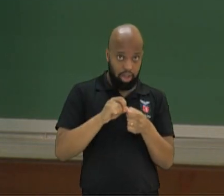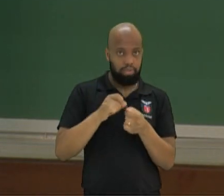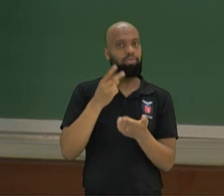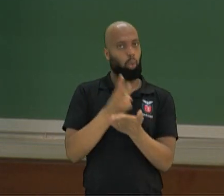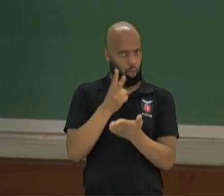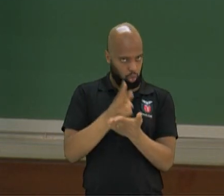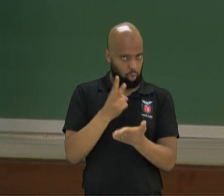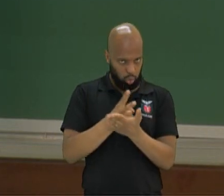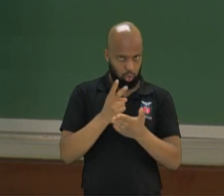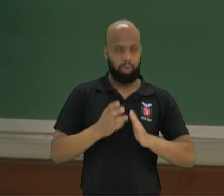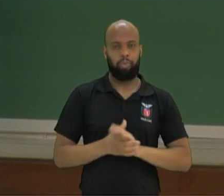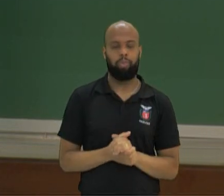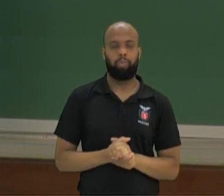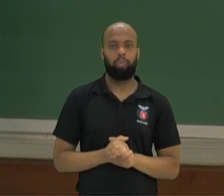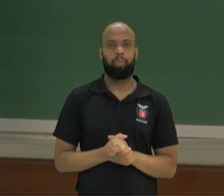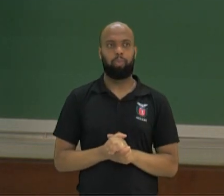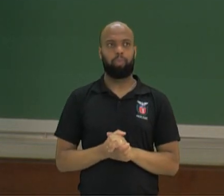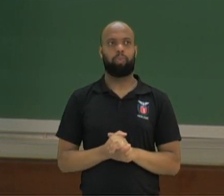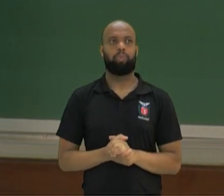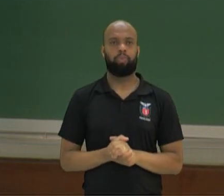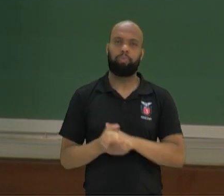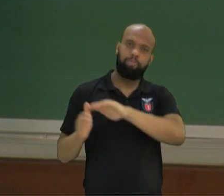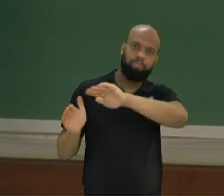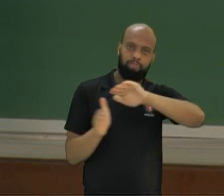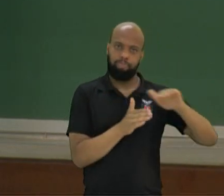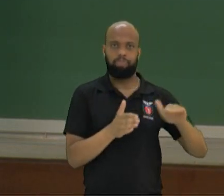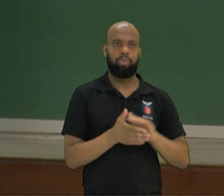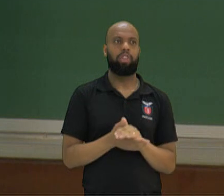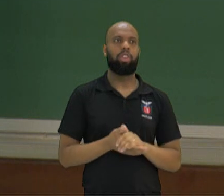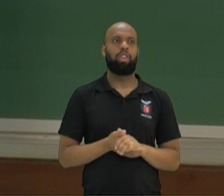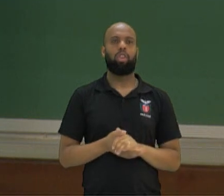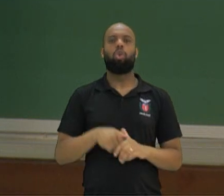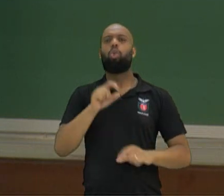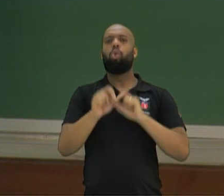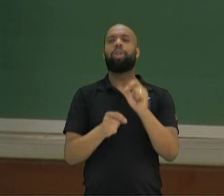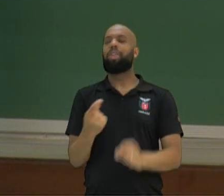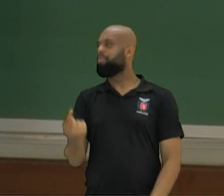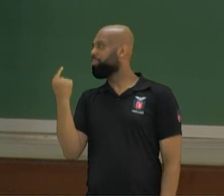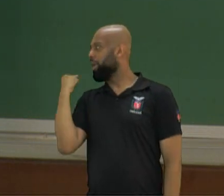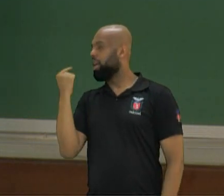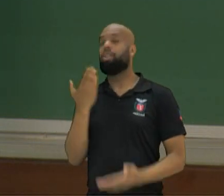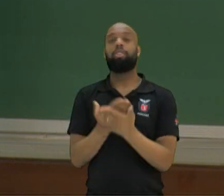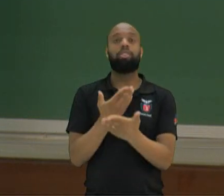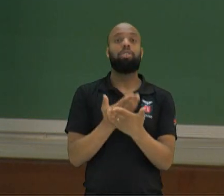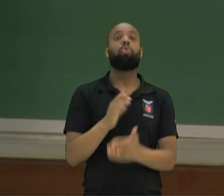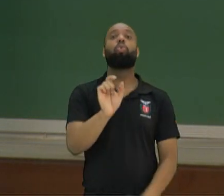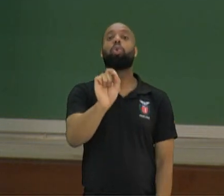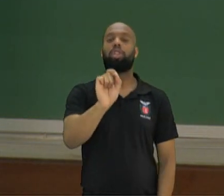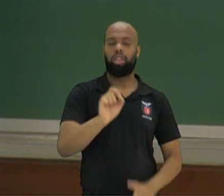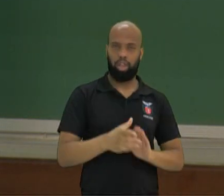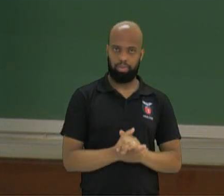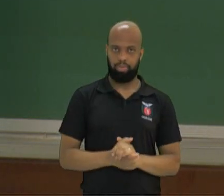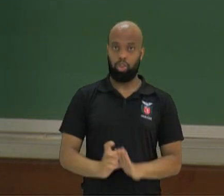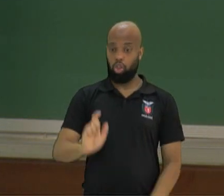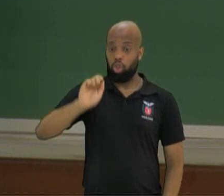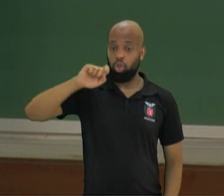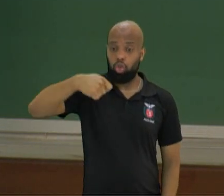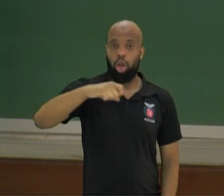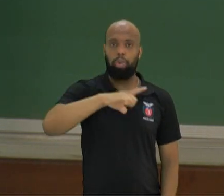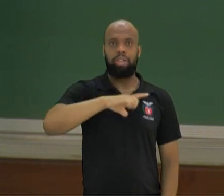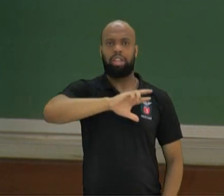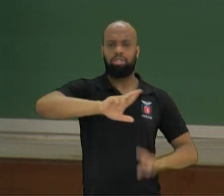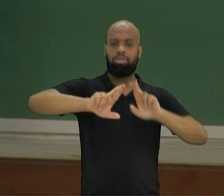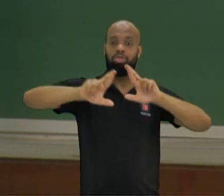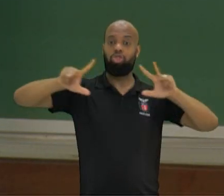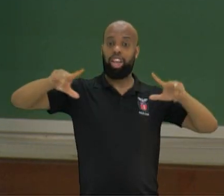também, beleza? Ok. In last class, o que nós estudamos na última aula, pessoal? Nós falamos sobre os diferentes tipos